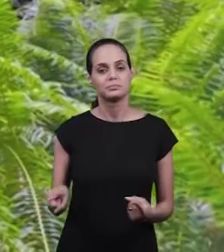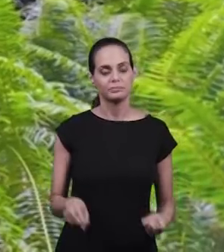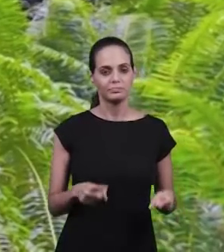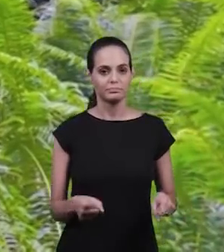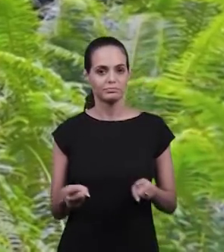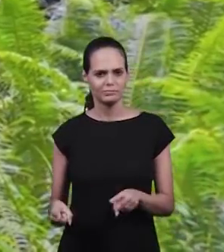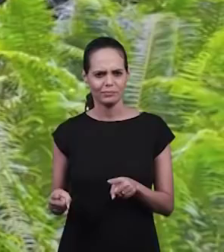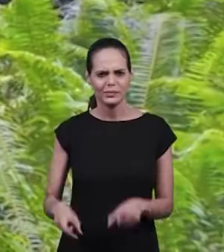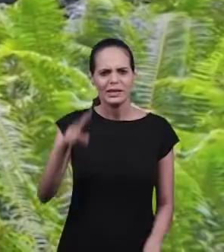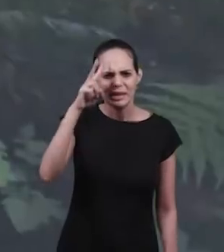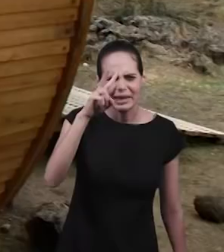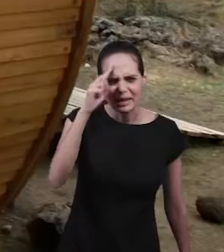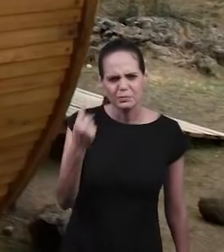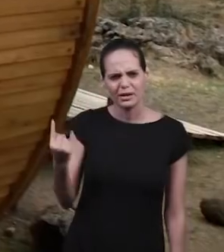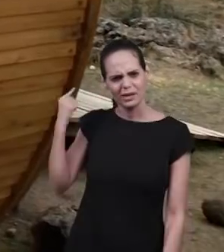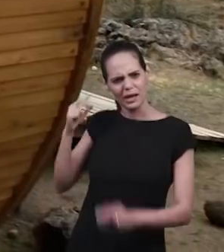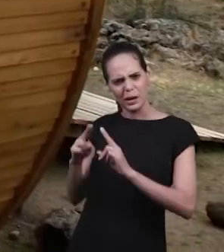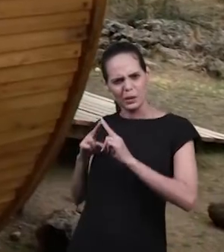Consolador.